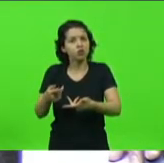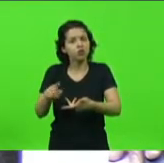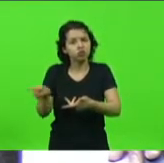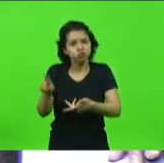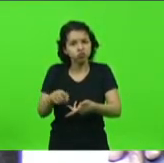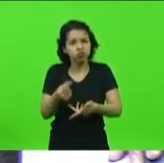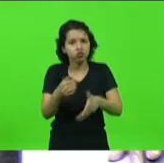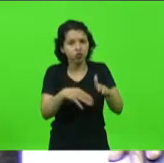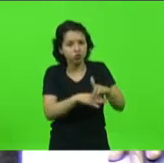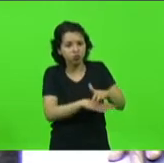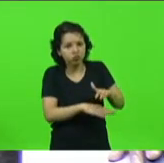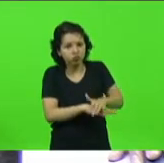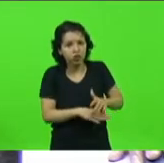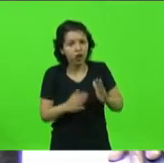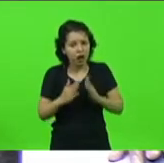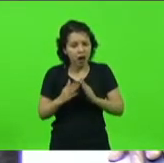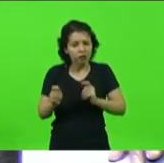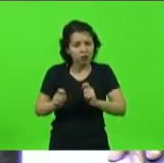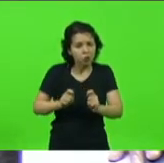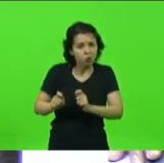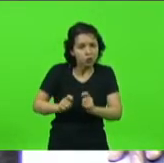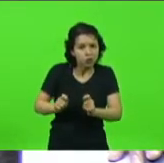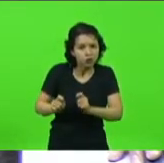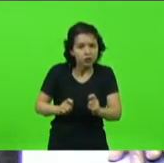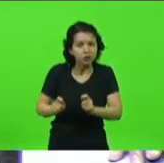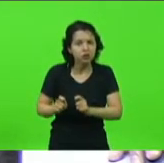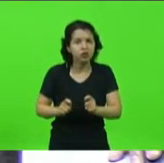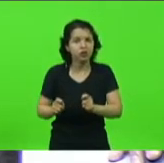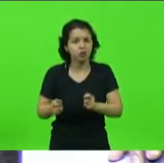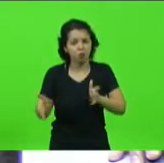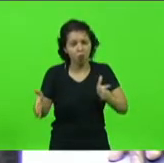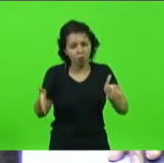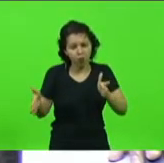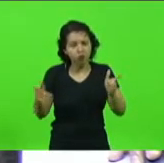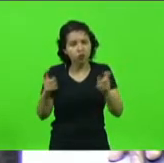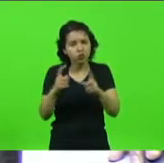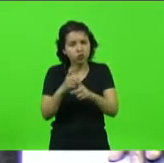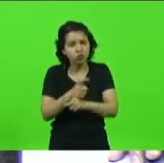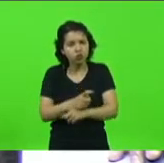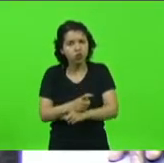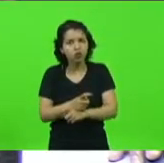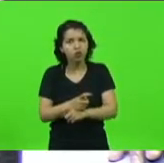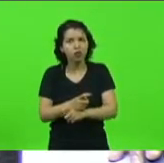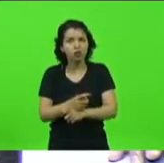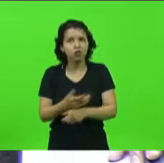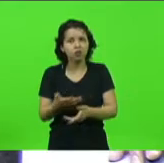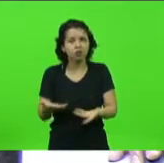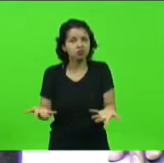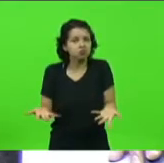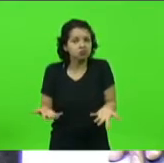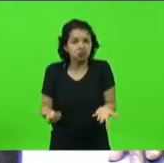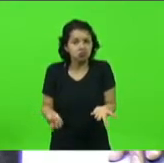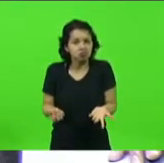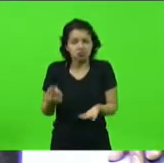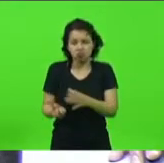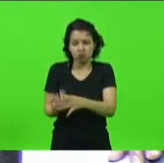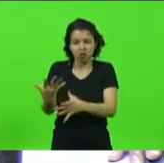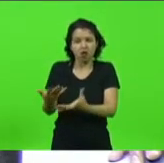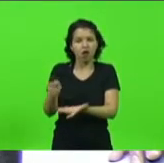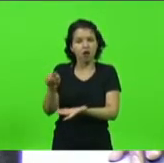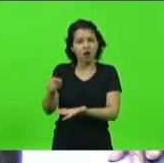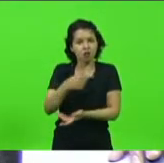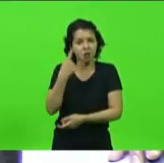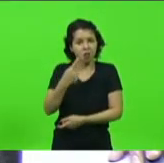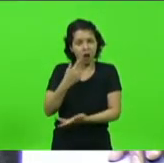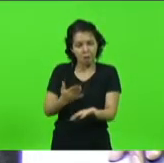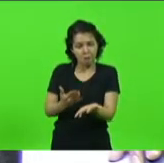mundo economizando para poder passar esse momento difícil. Aí, do nada, os deputados vão